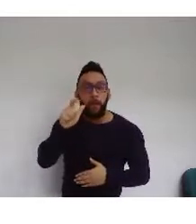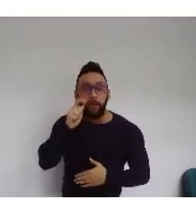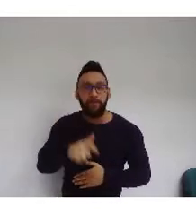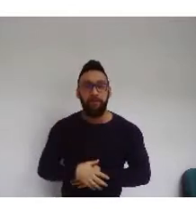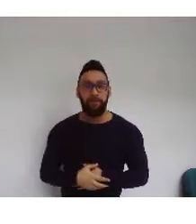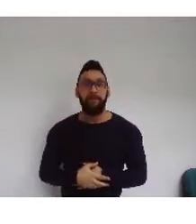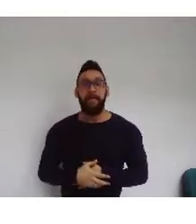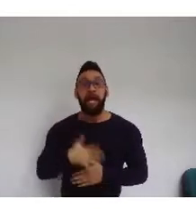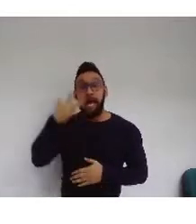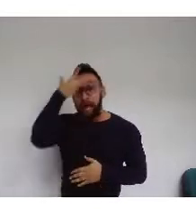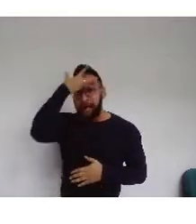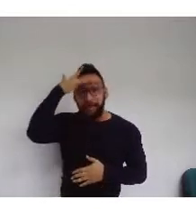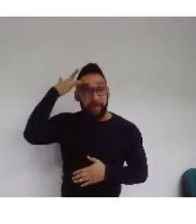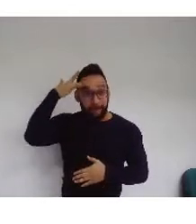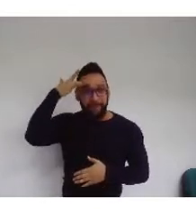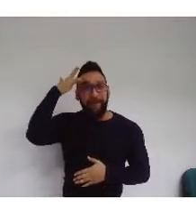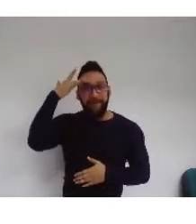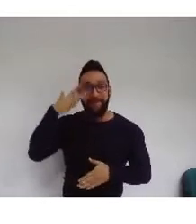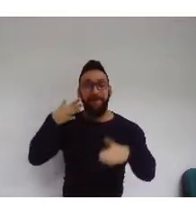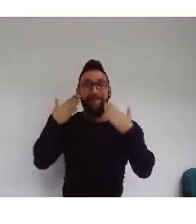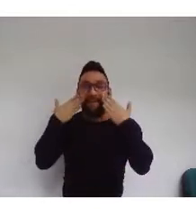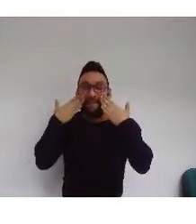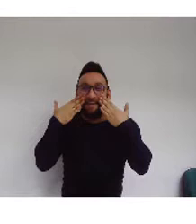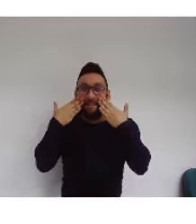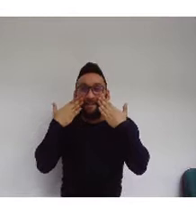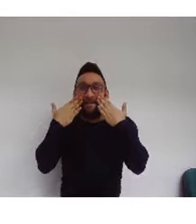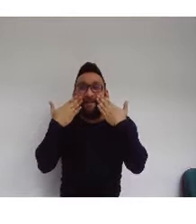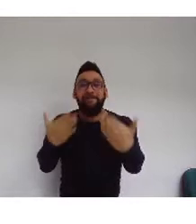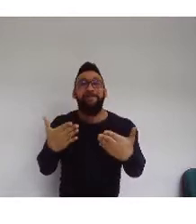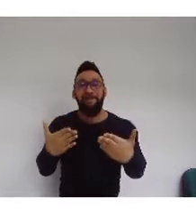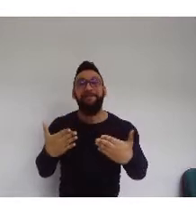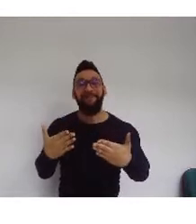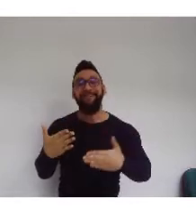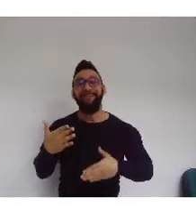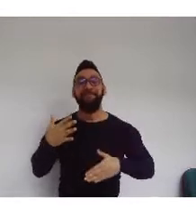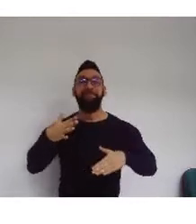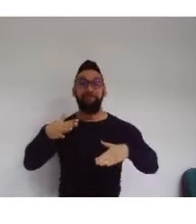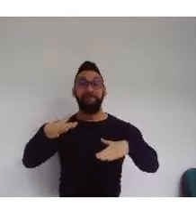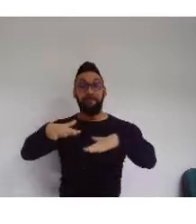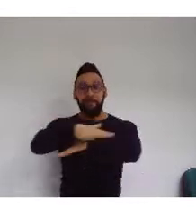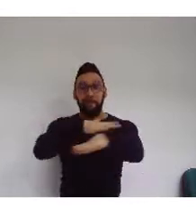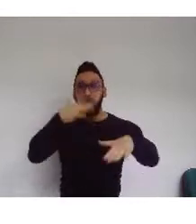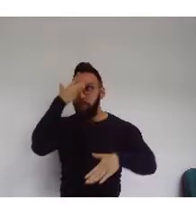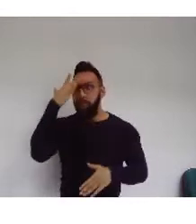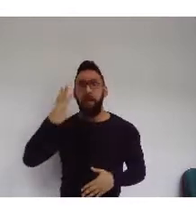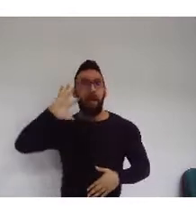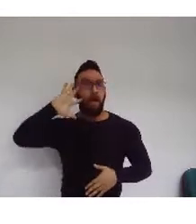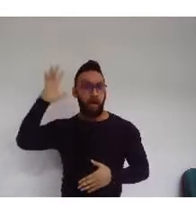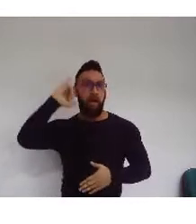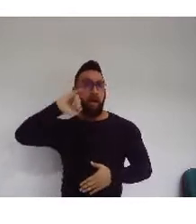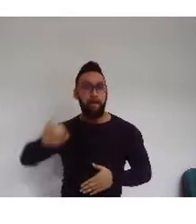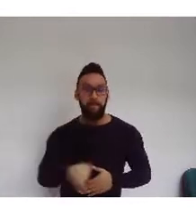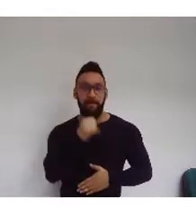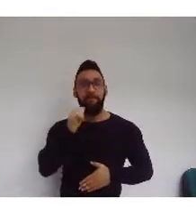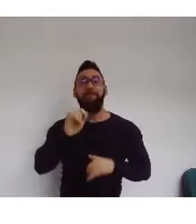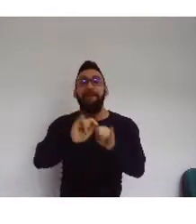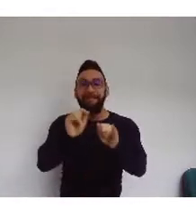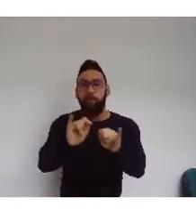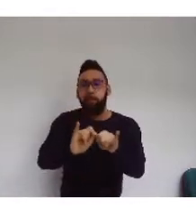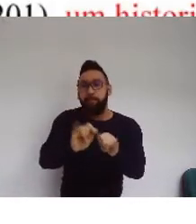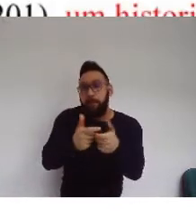espaço público, né, está sendo cada vez mais usado para atos sexuais,